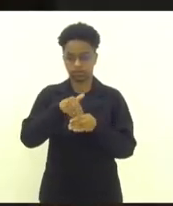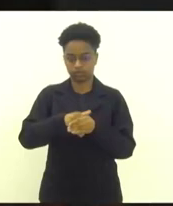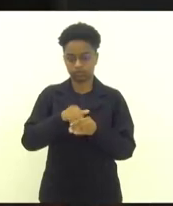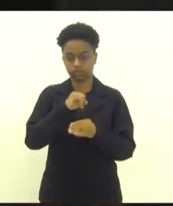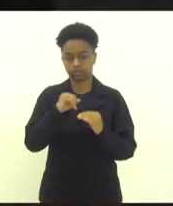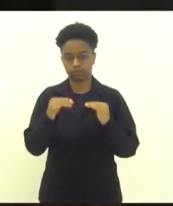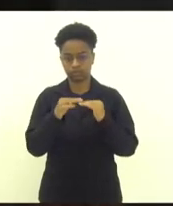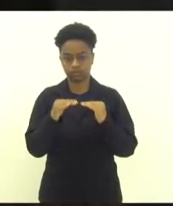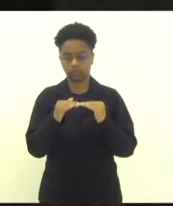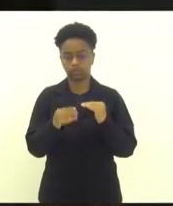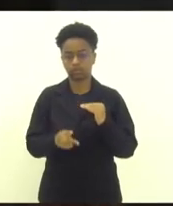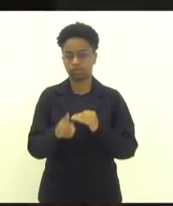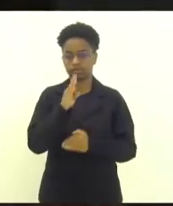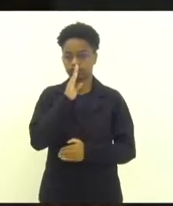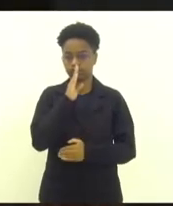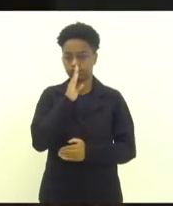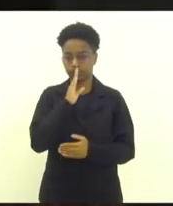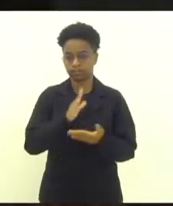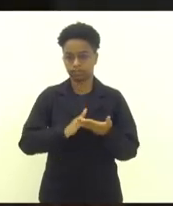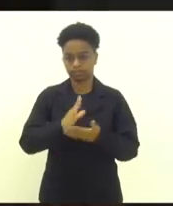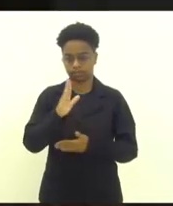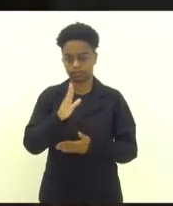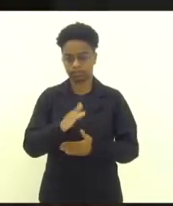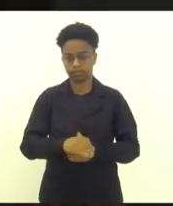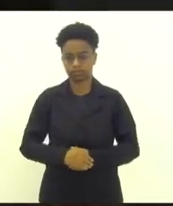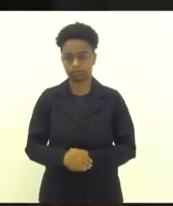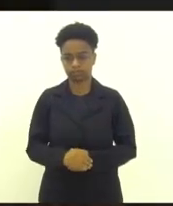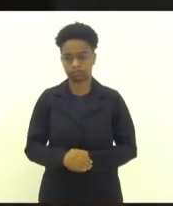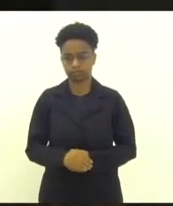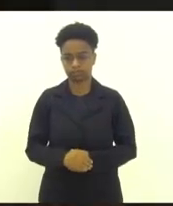senhores que a própria Manias Como estão aprovado